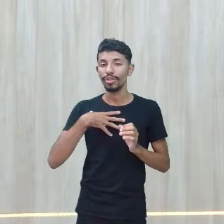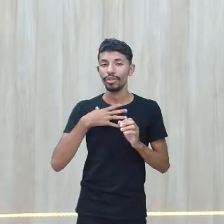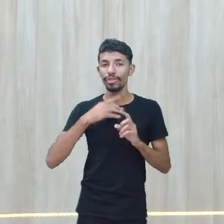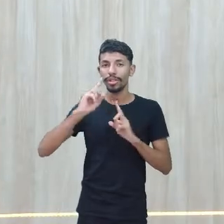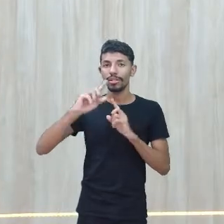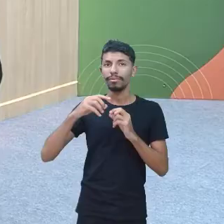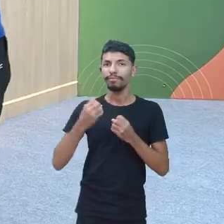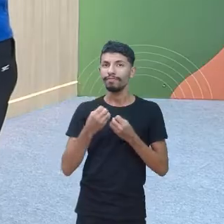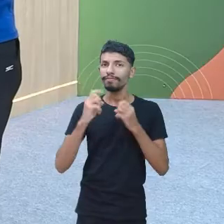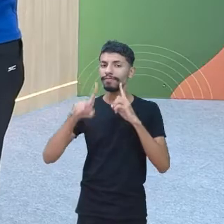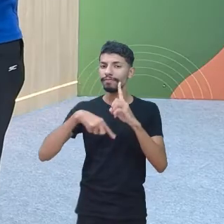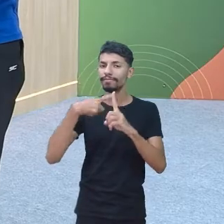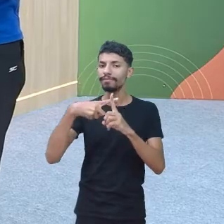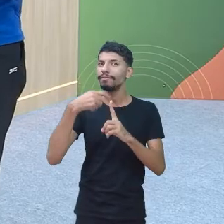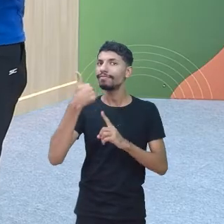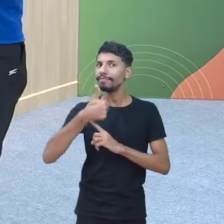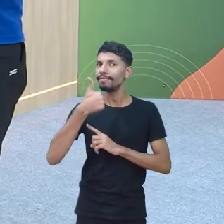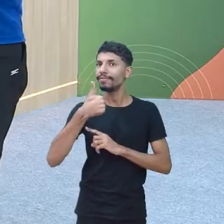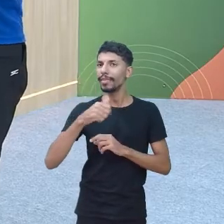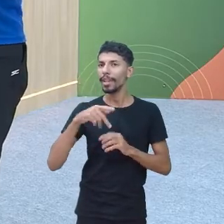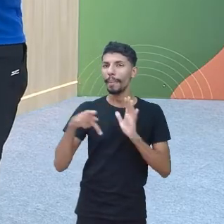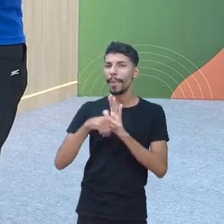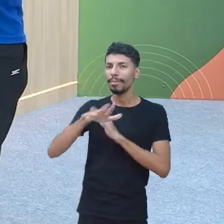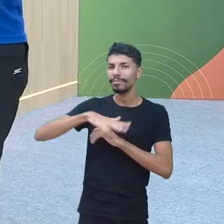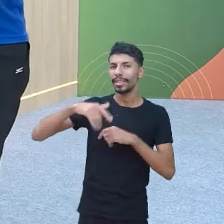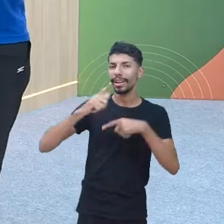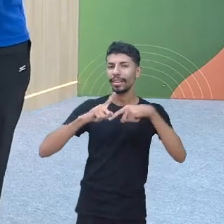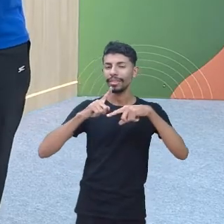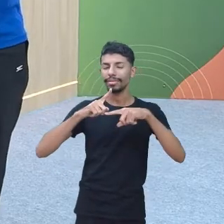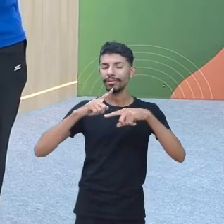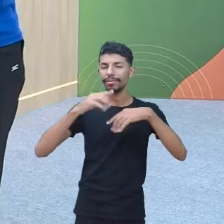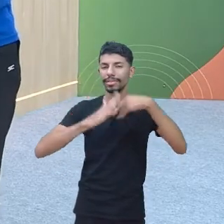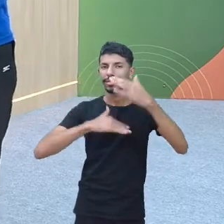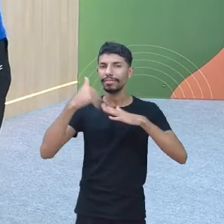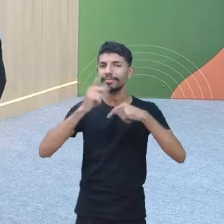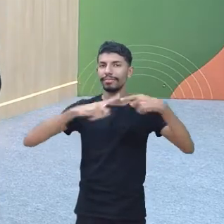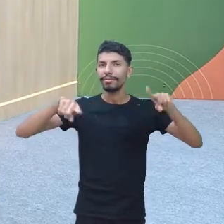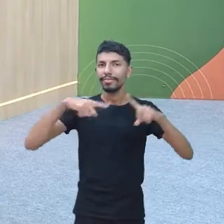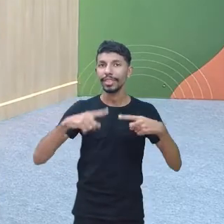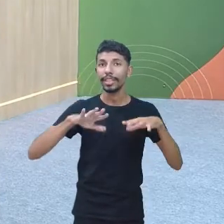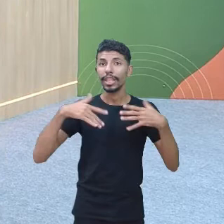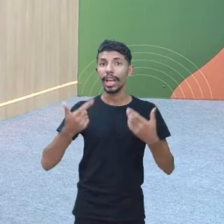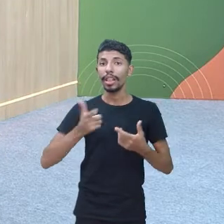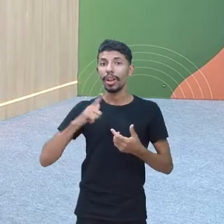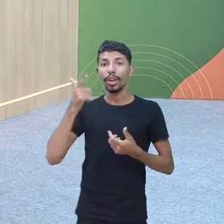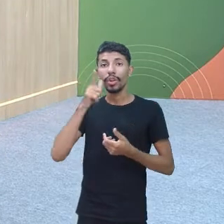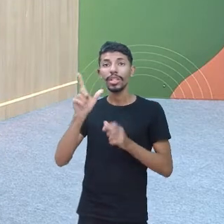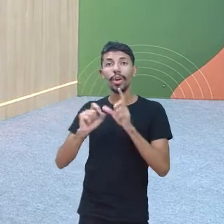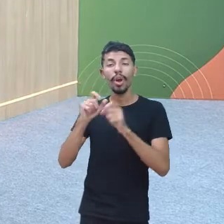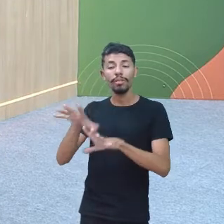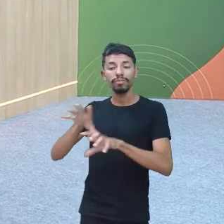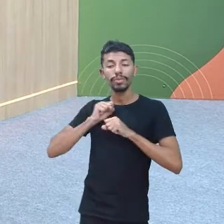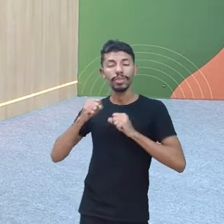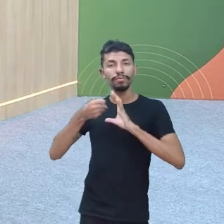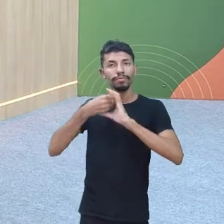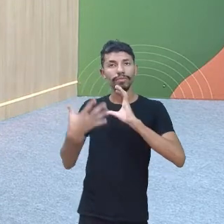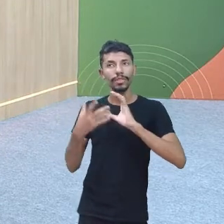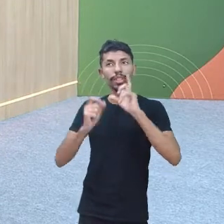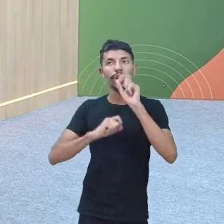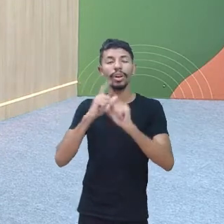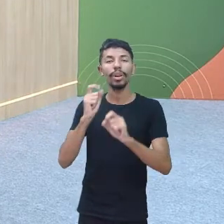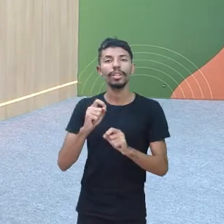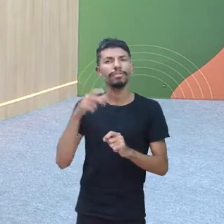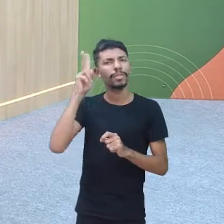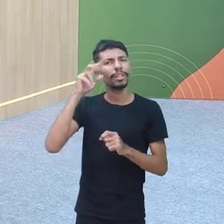músicos do jazz, né? Ele acabou incorporando essa característica. Lembra que eu disse que o funk,